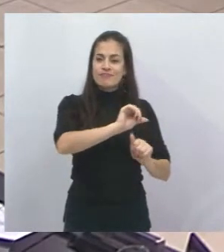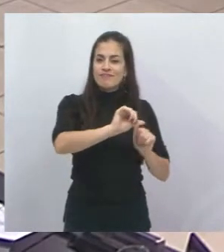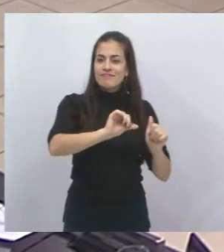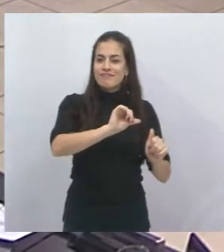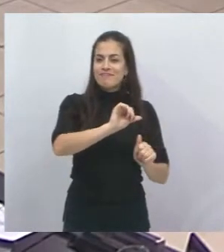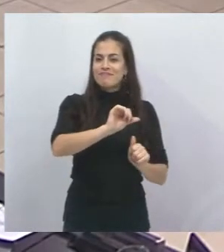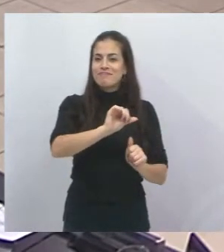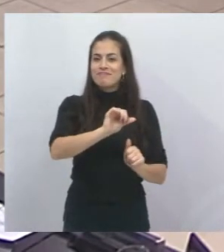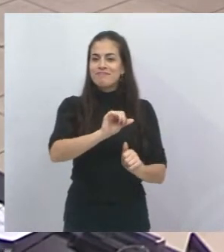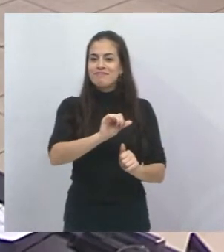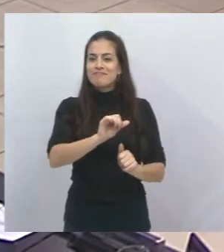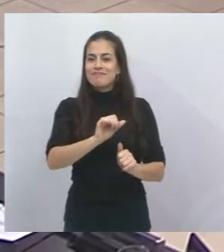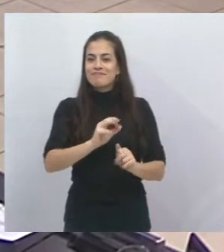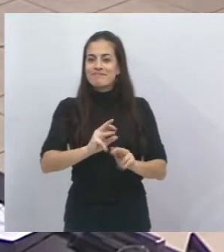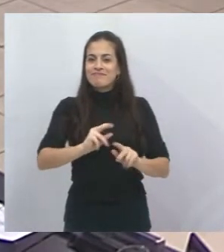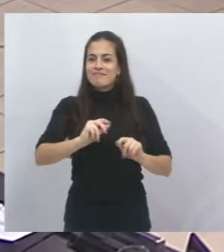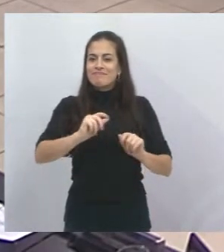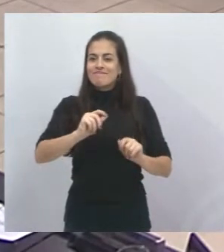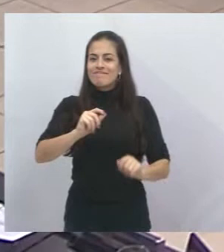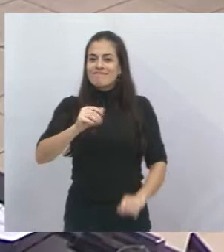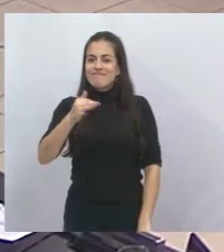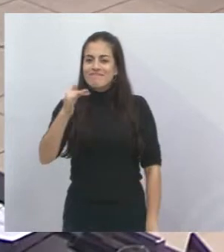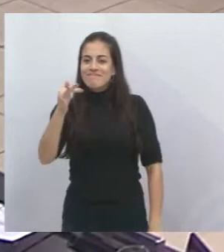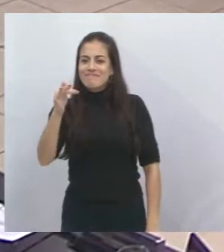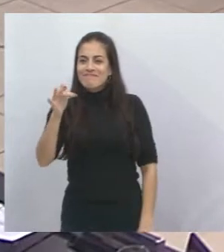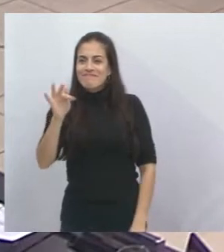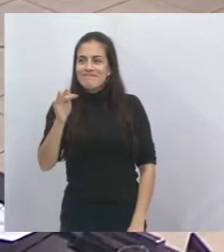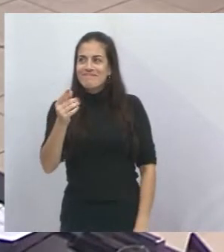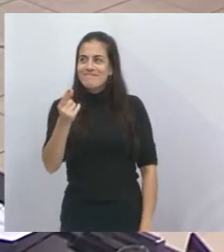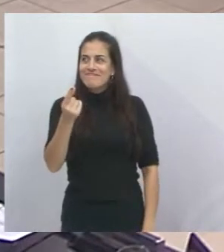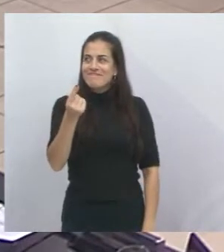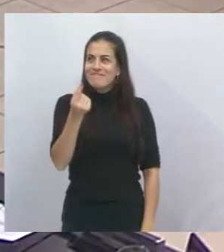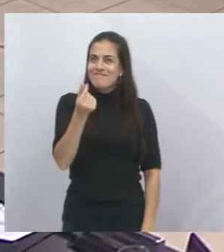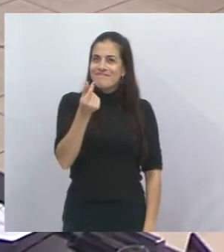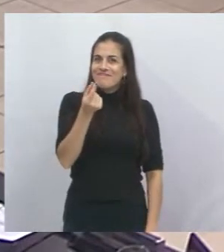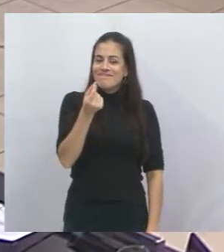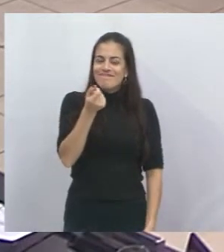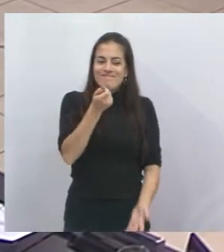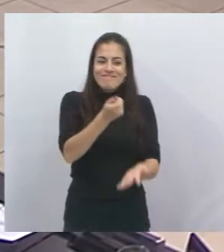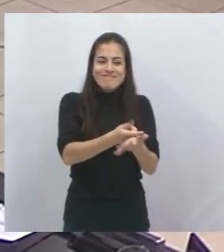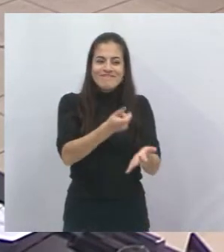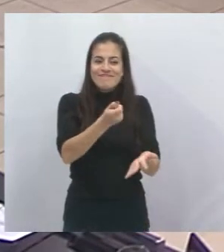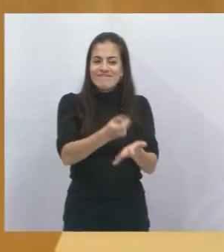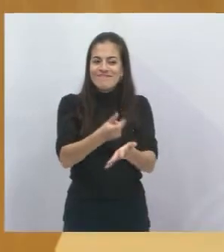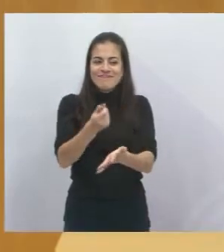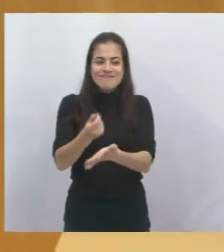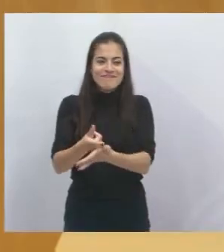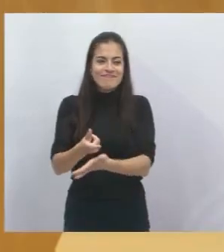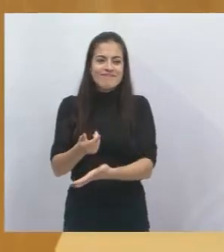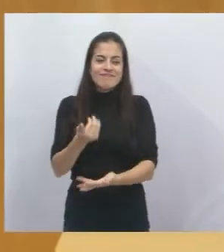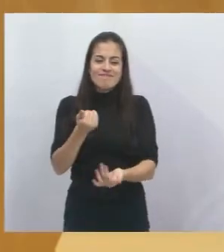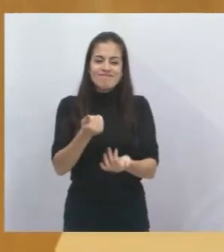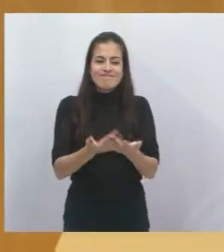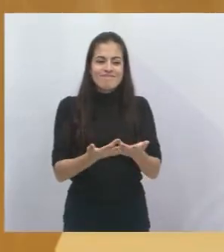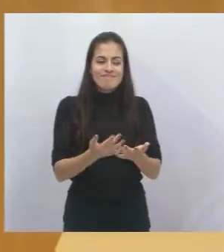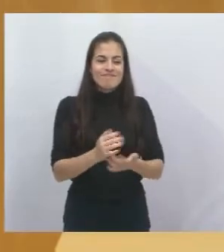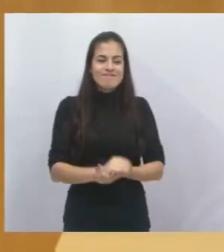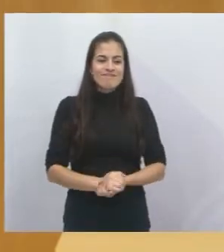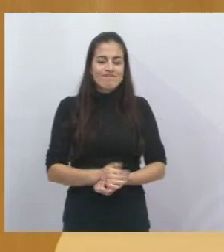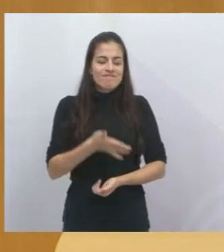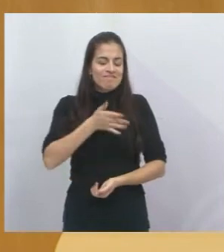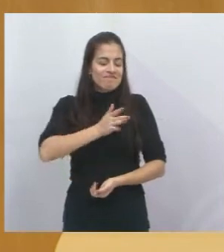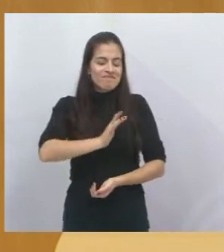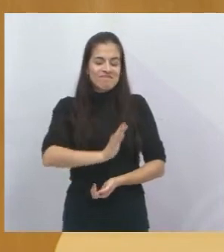o bolso que chora por causa de reforma. Ninguém gosta de reforma nenhuma.